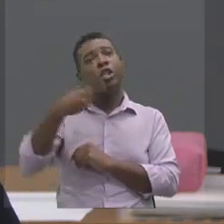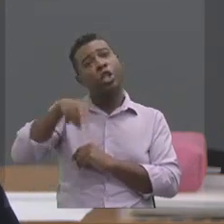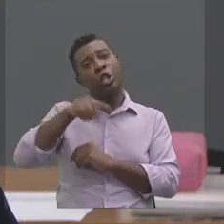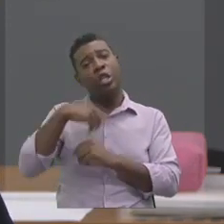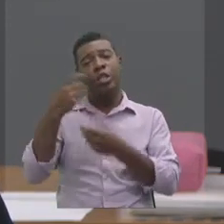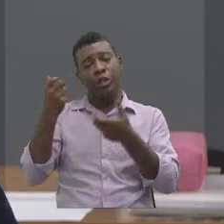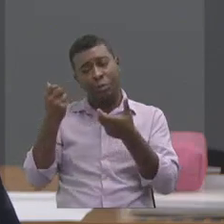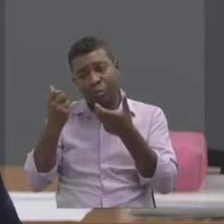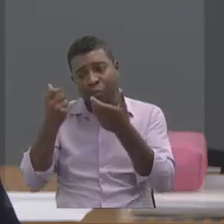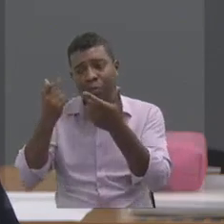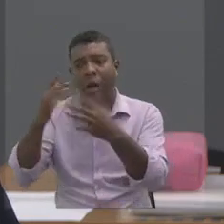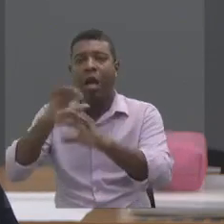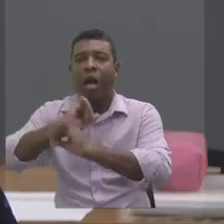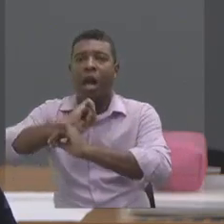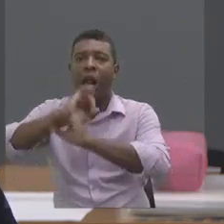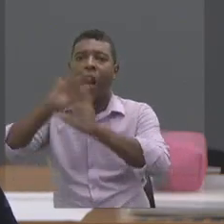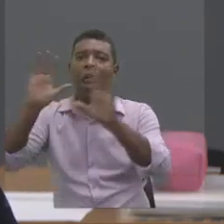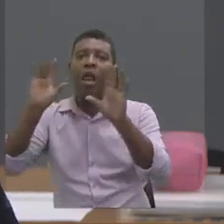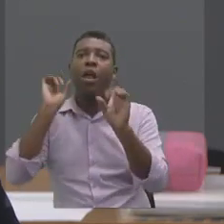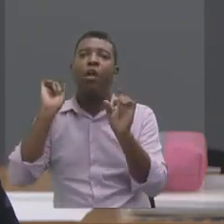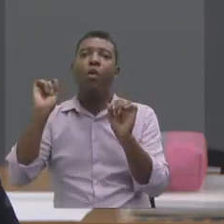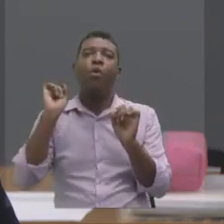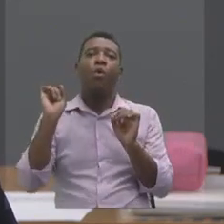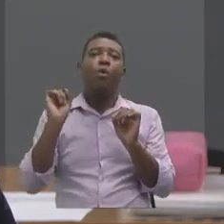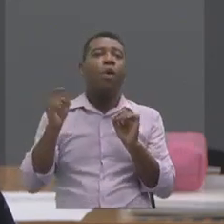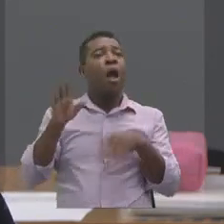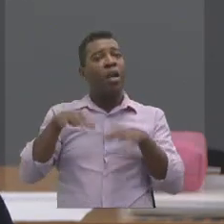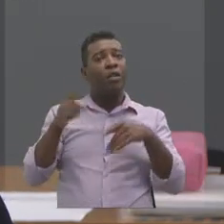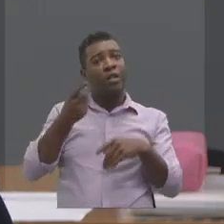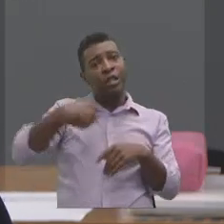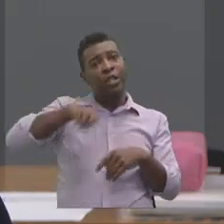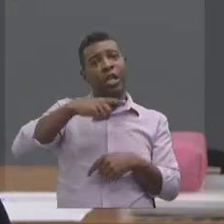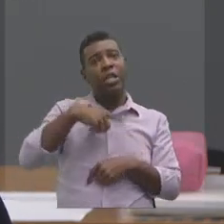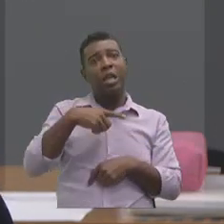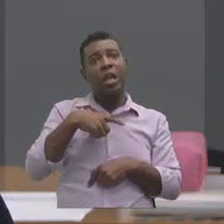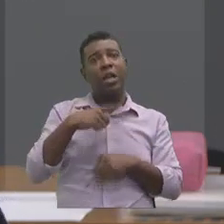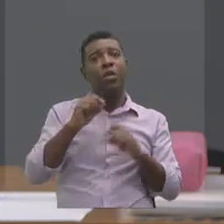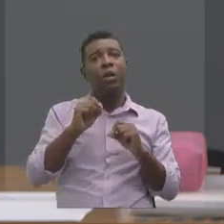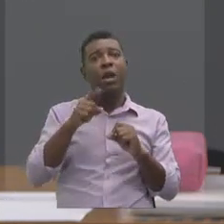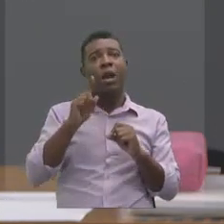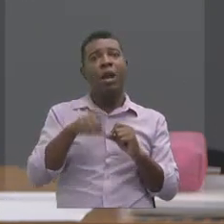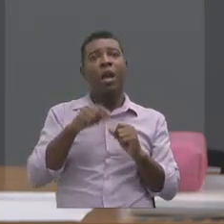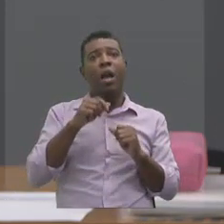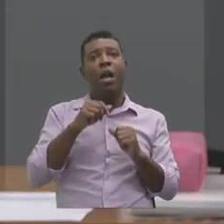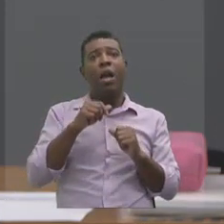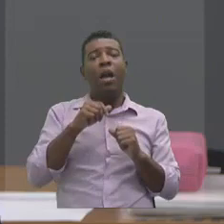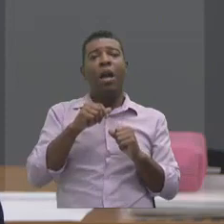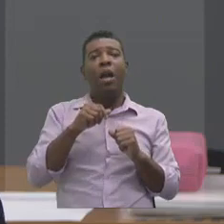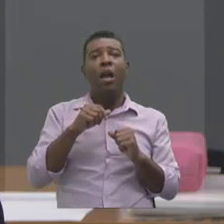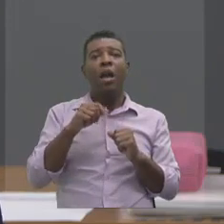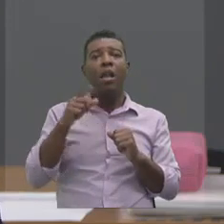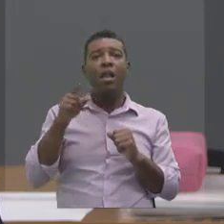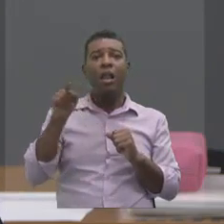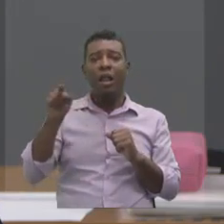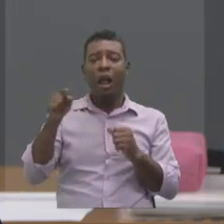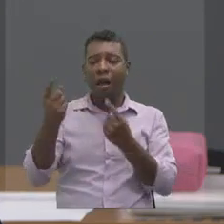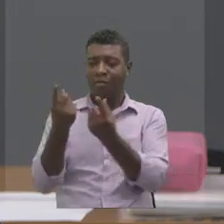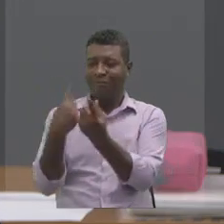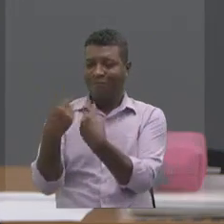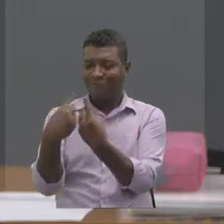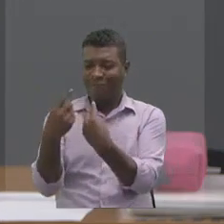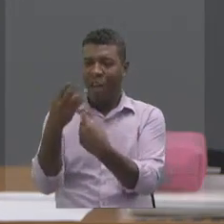até então assim para mim né Às vezes a gente tem esses ataques assim que eu diria levianos né a 428 tem um trecho a gente